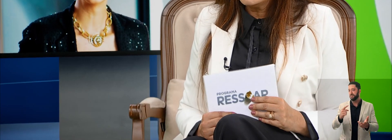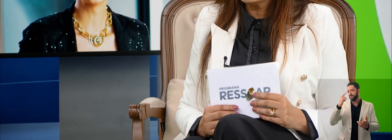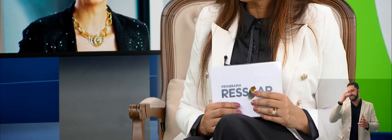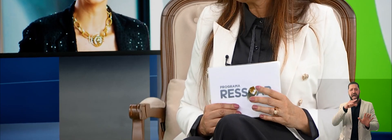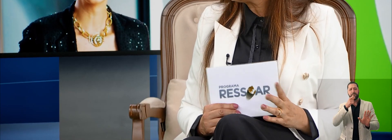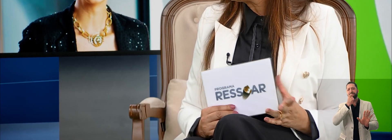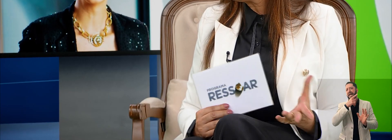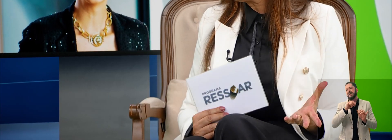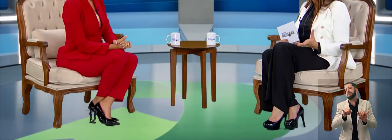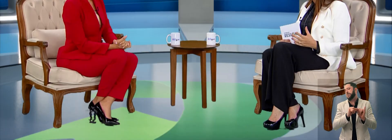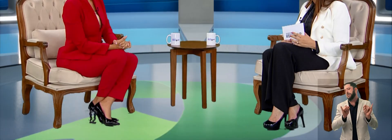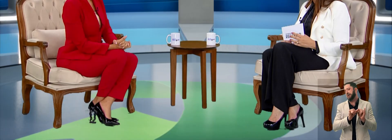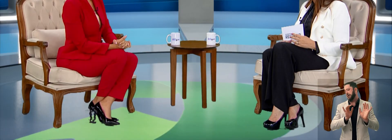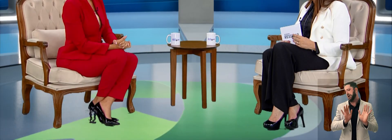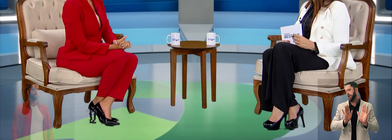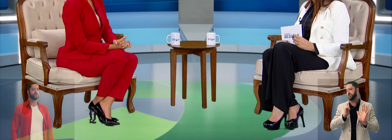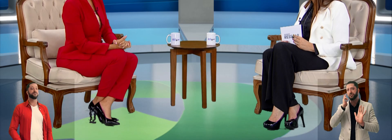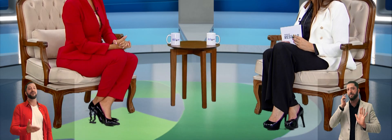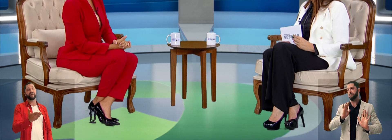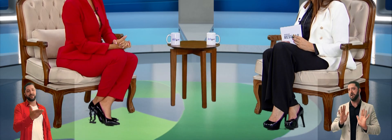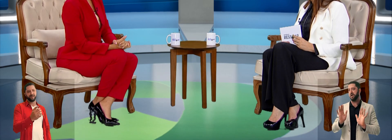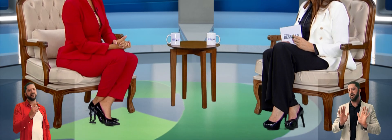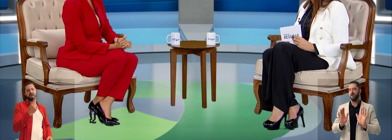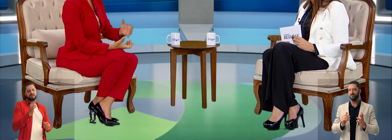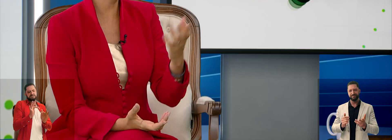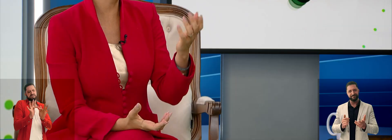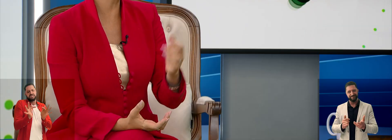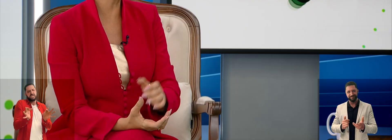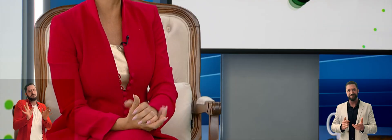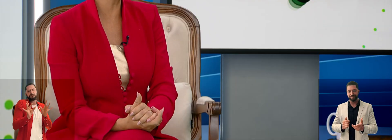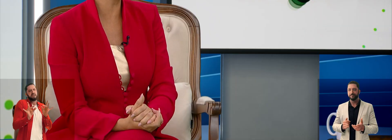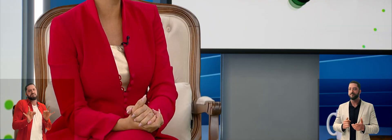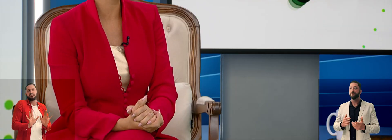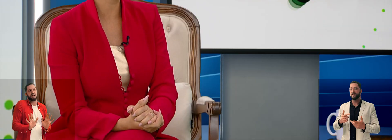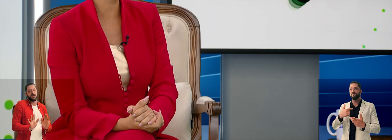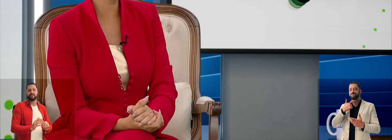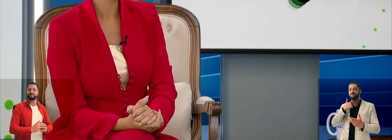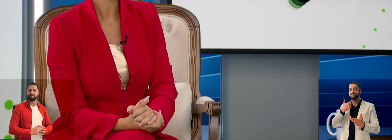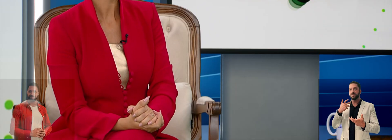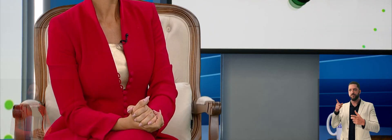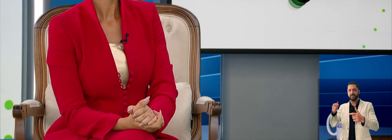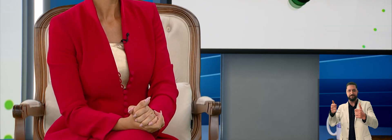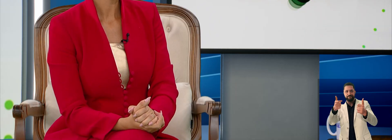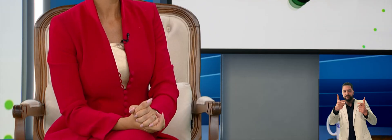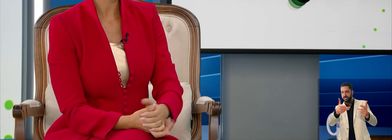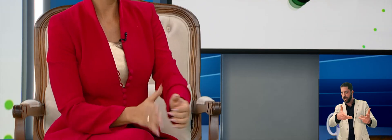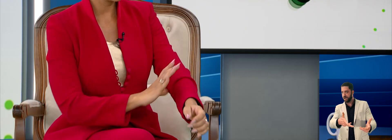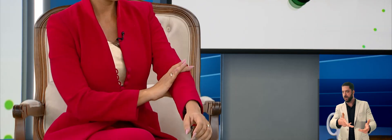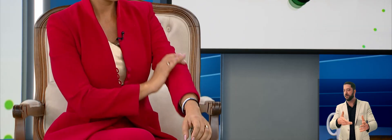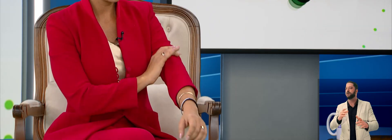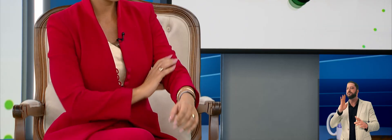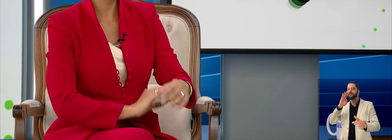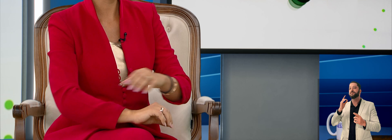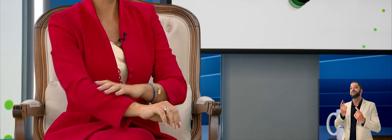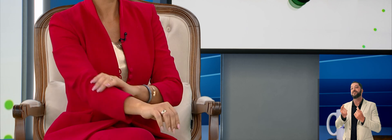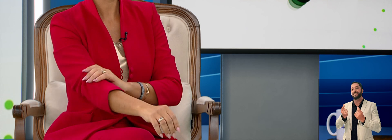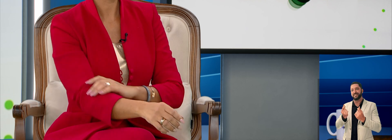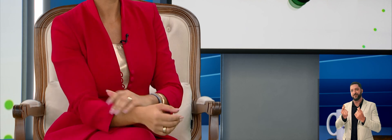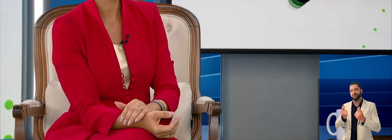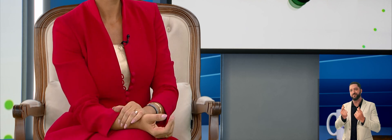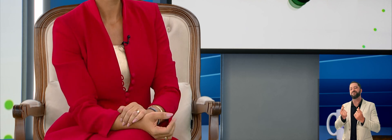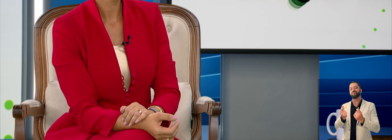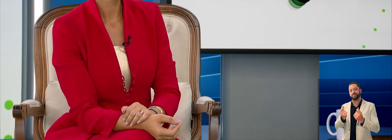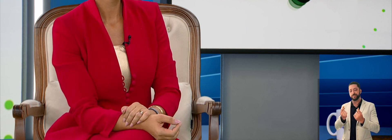deveria. E você pensa, não, é só uma piadinha. É só uma coisinha. Eu queria que você falasse,